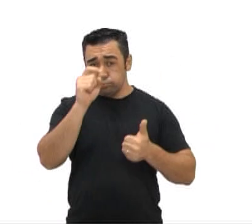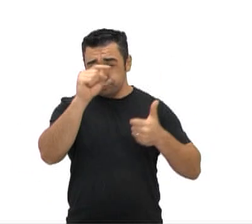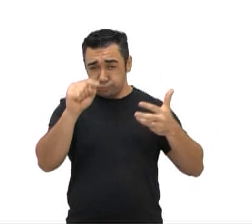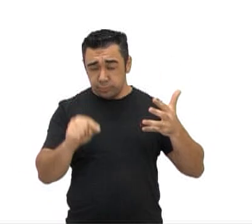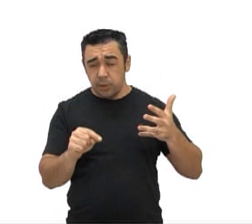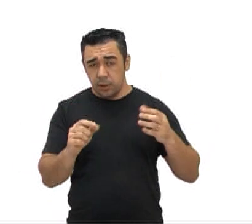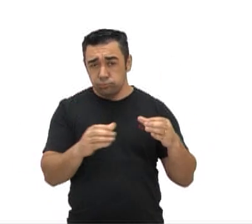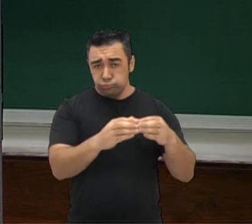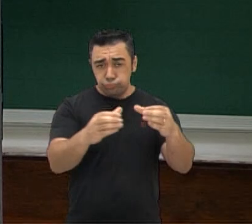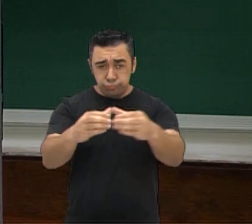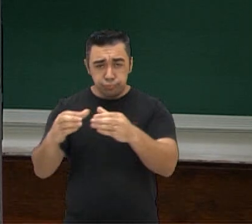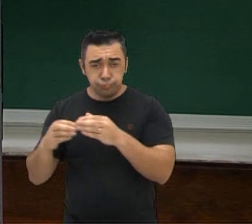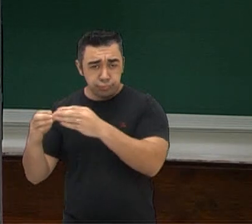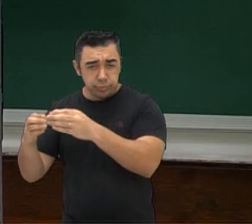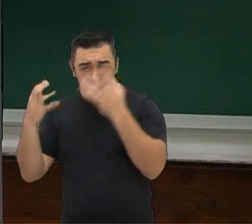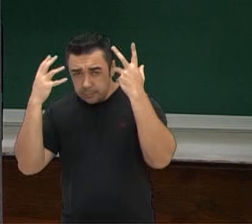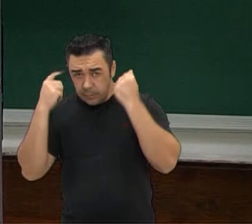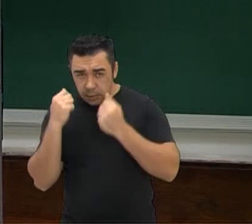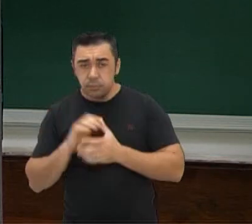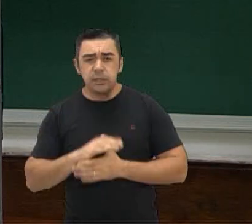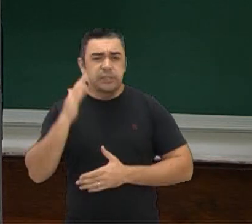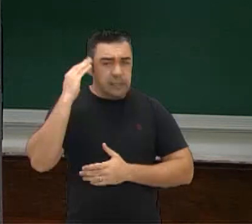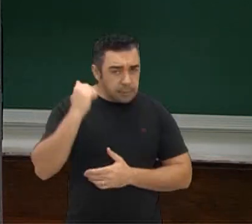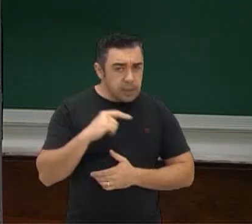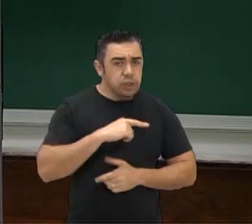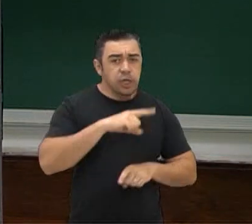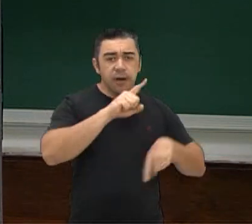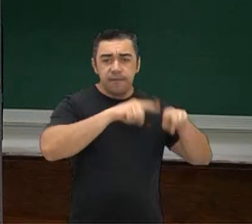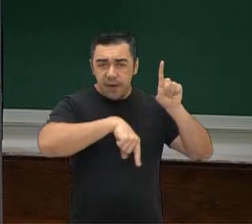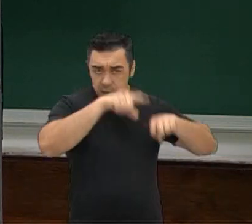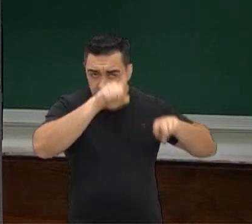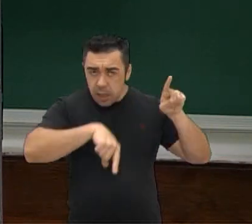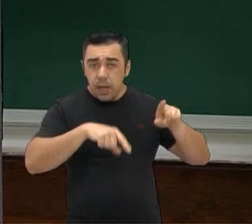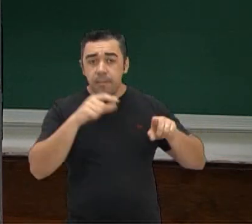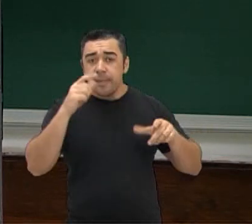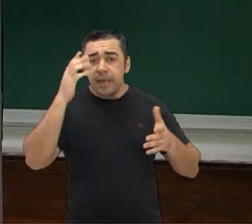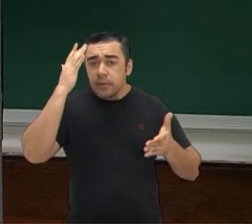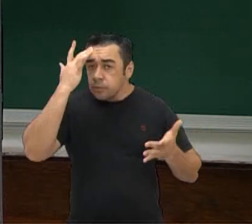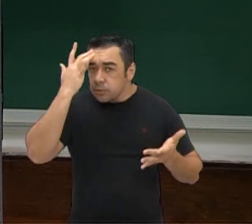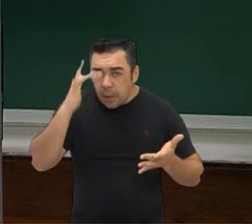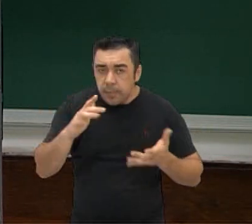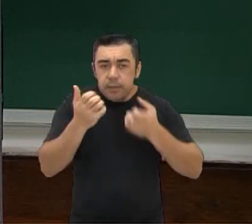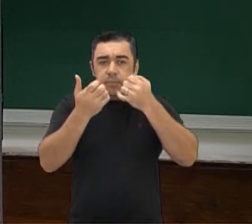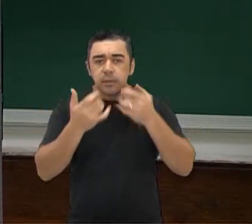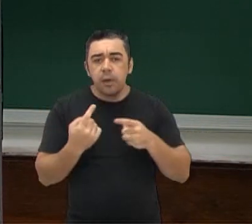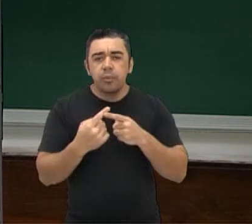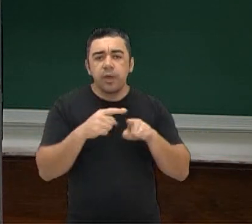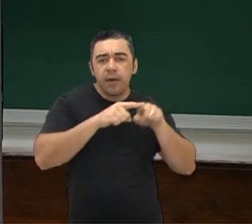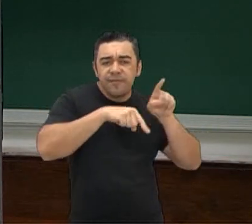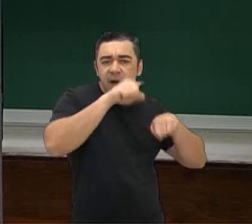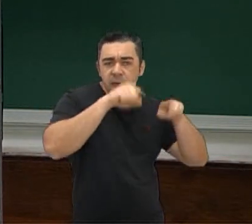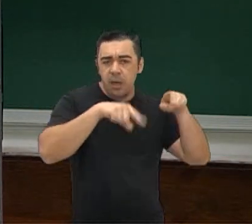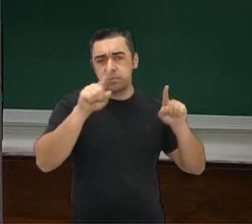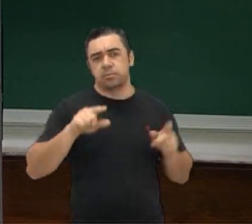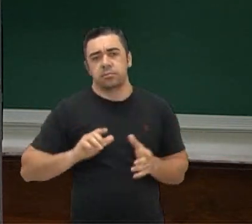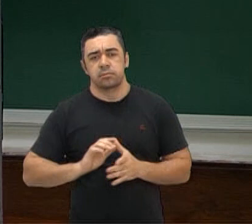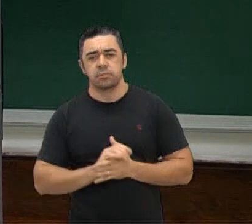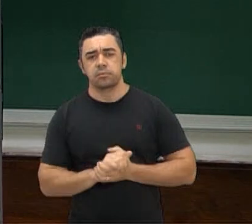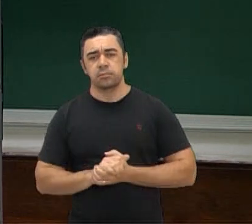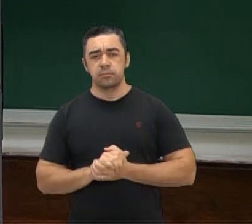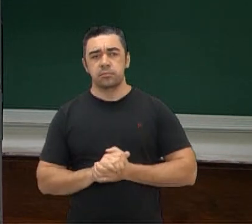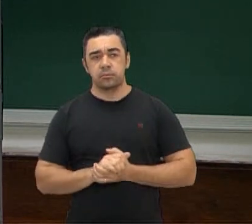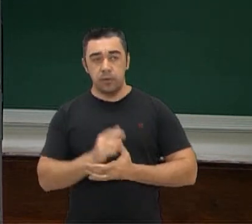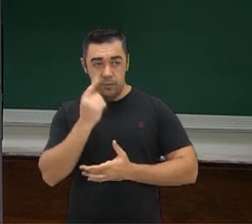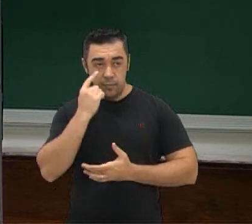ele sabia que a variabilidade existia, mas ele não sabia explicar o porquê. Por que existia aquela variabilidade? Então aqui, gente,